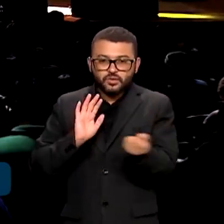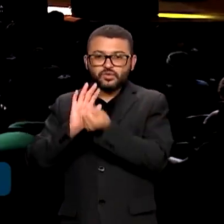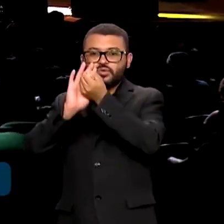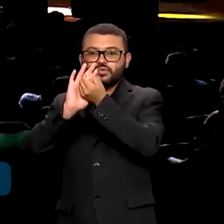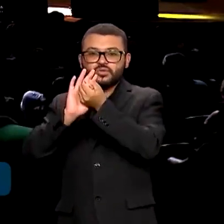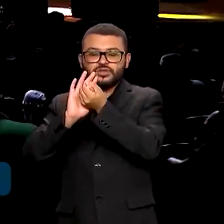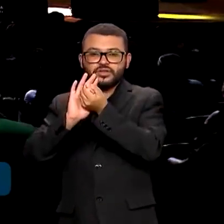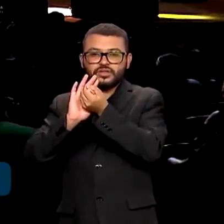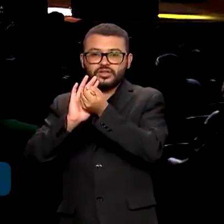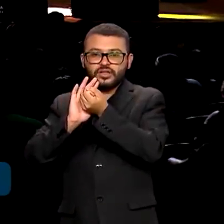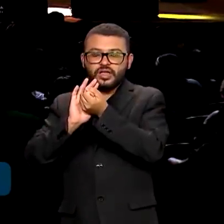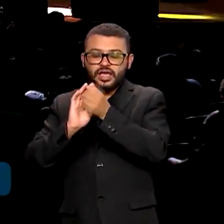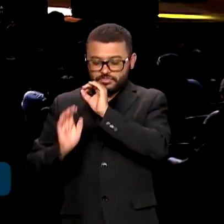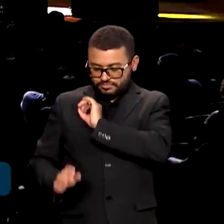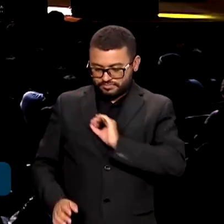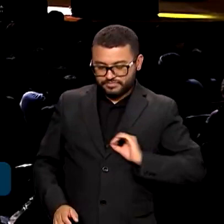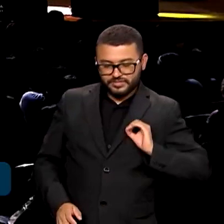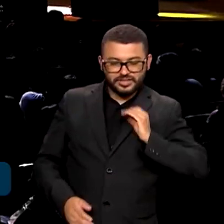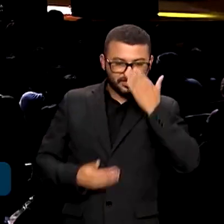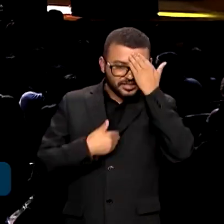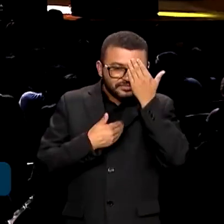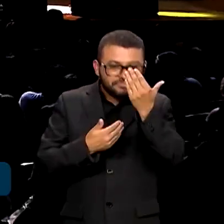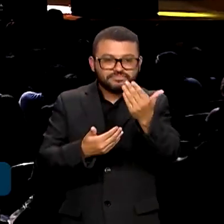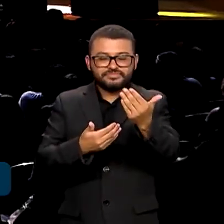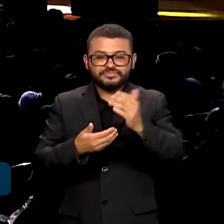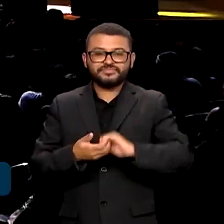do meu país, Marina Silva.